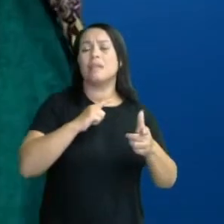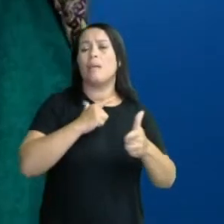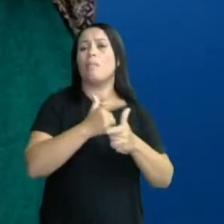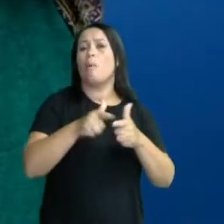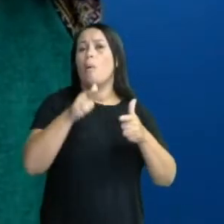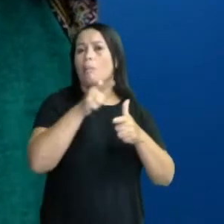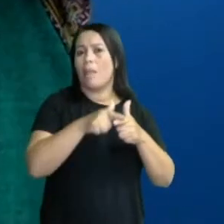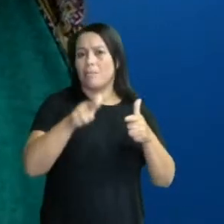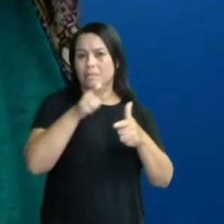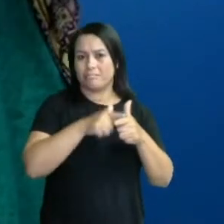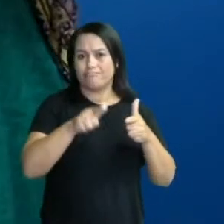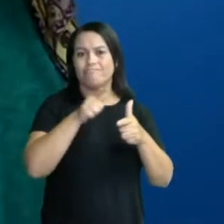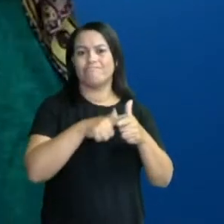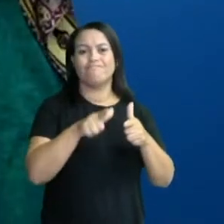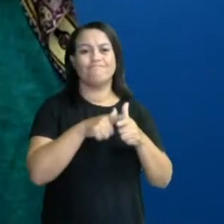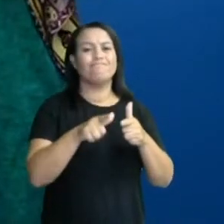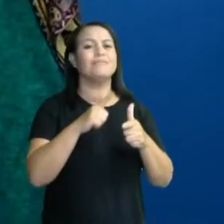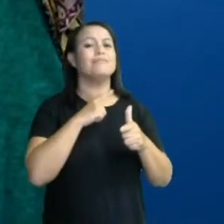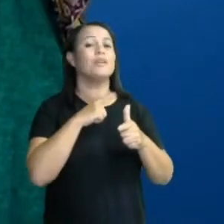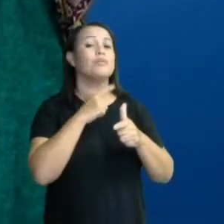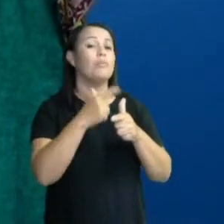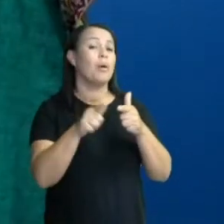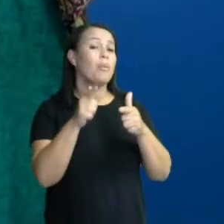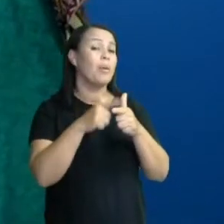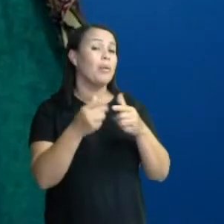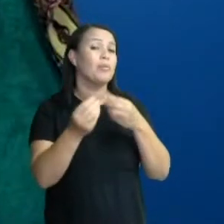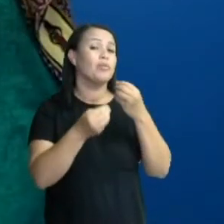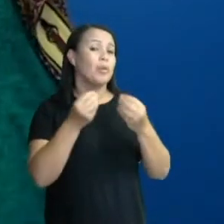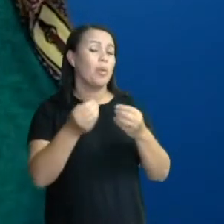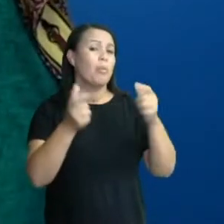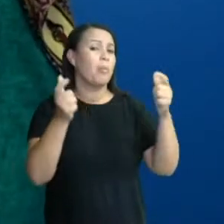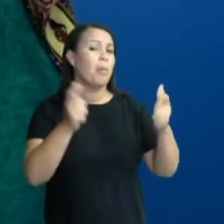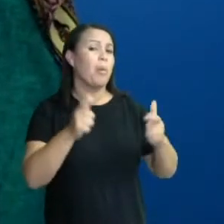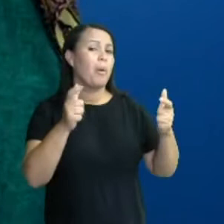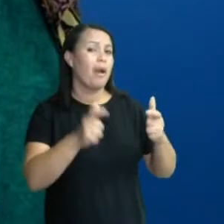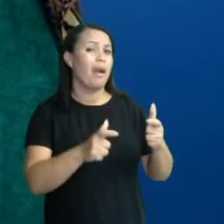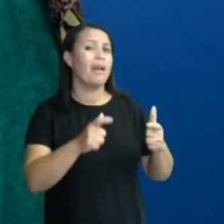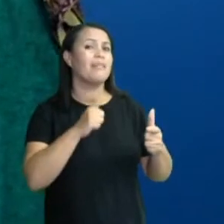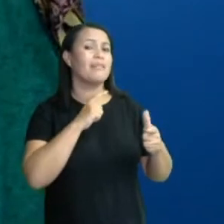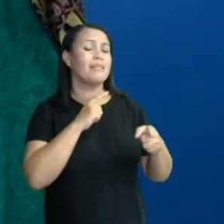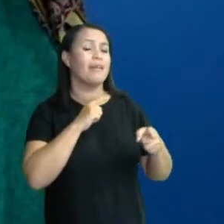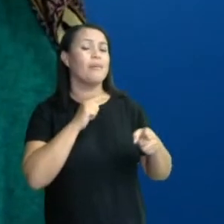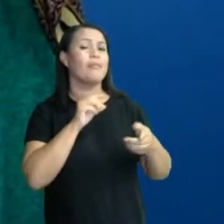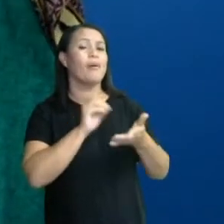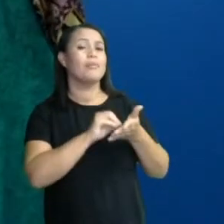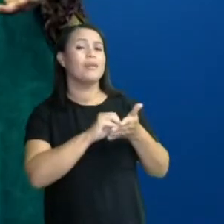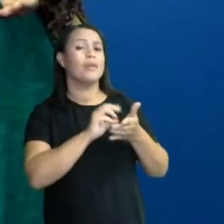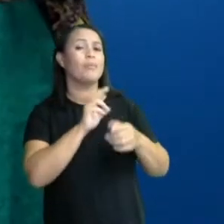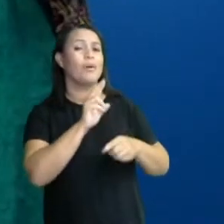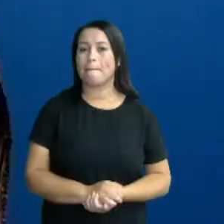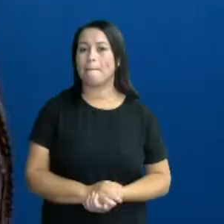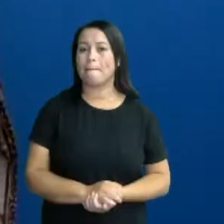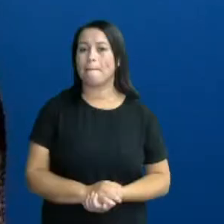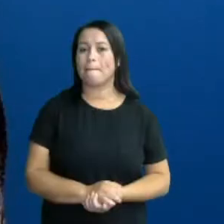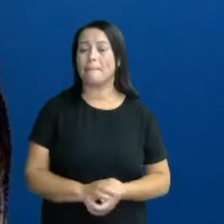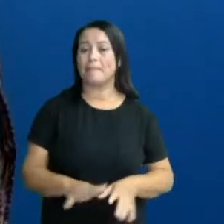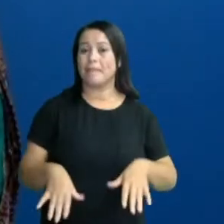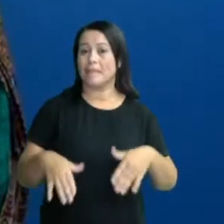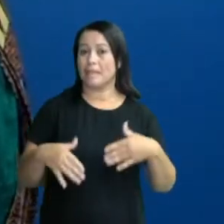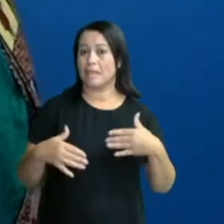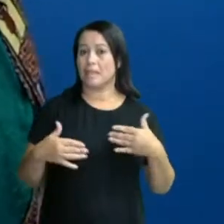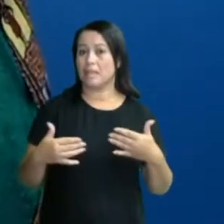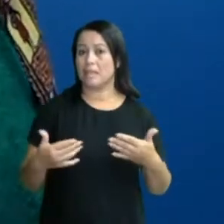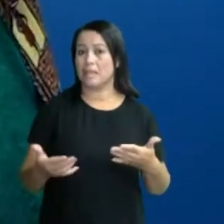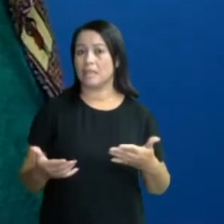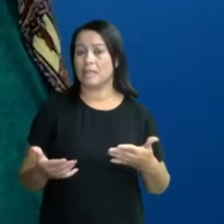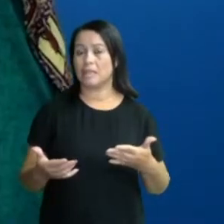muitos problemas, né? Acaba tendo locais, regiões que ficam mal cuidadas, mal administradas.